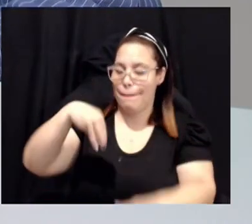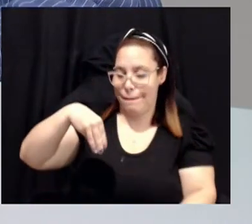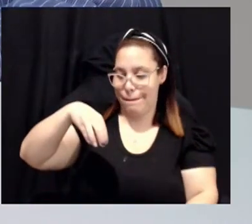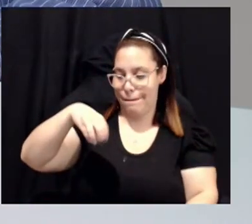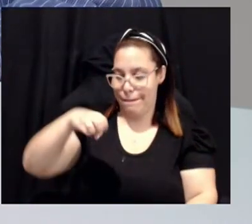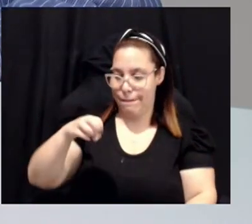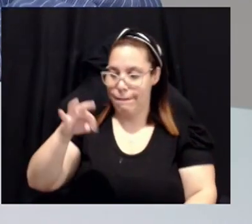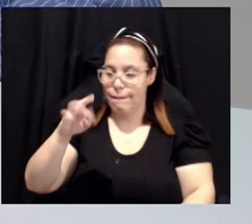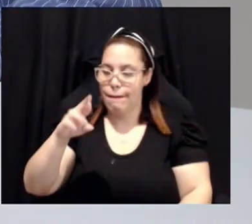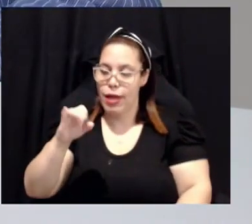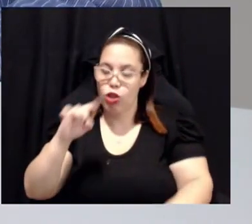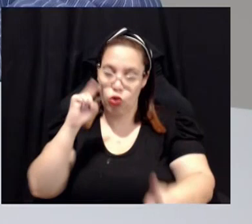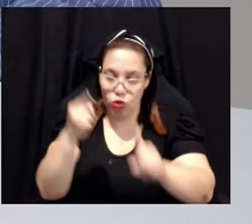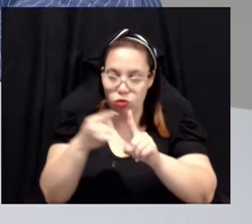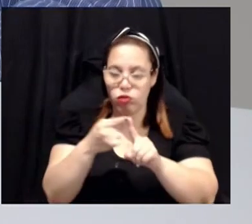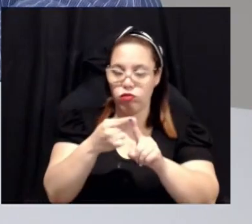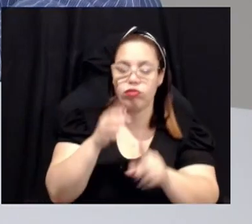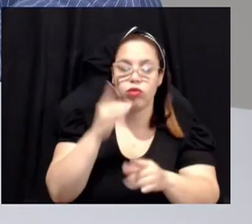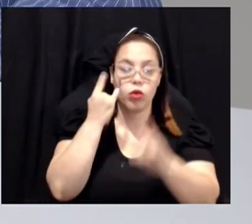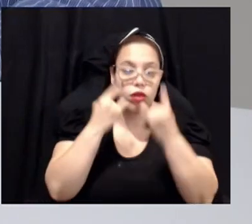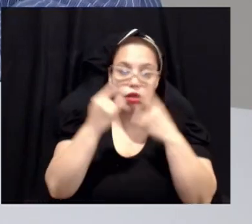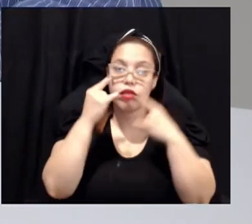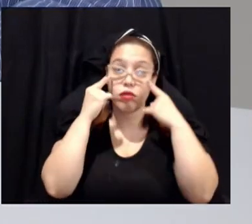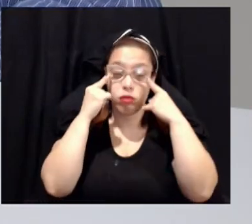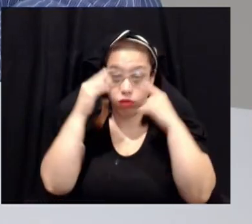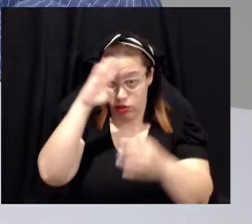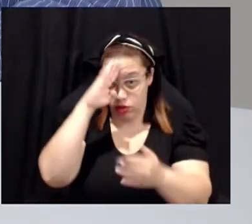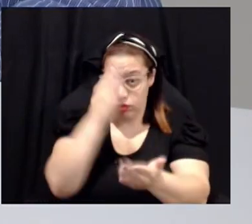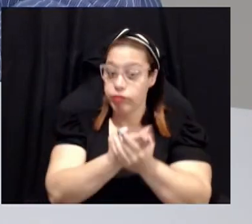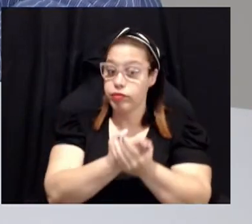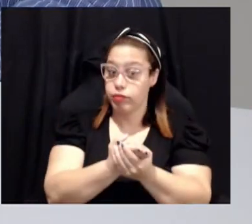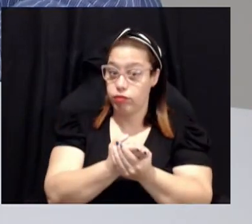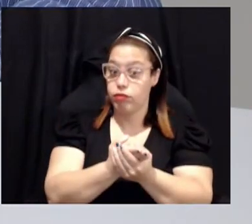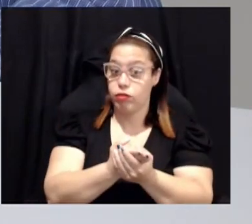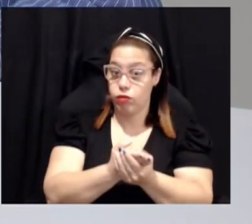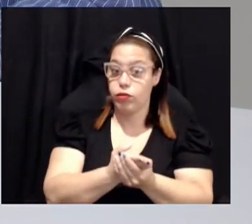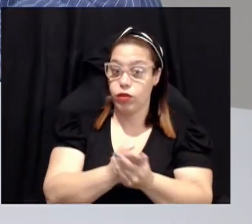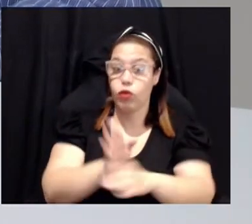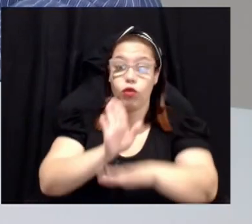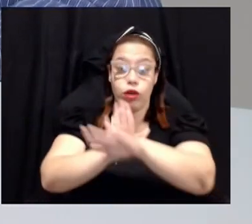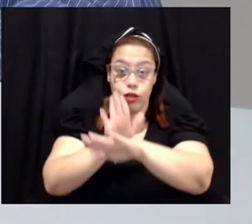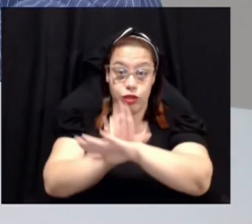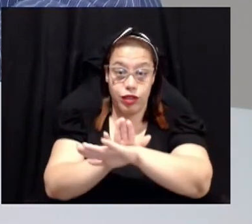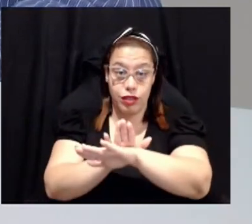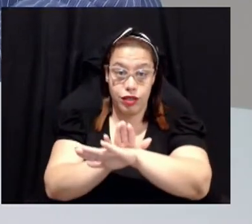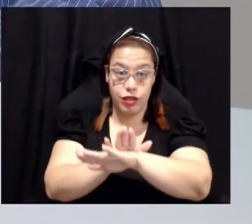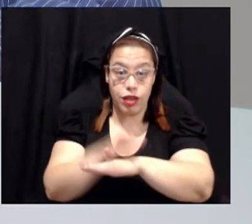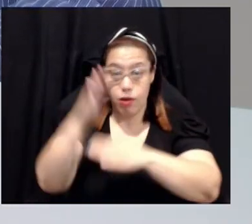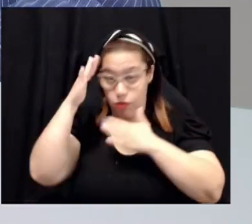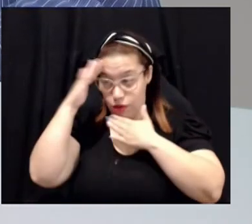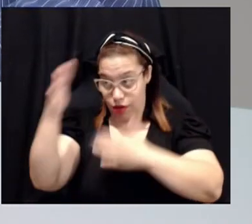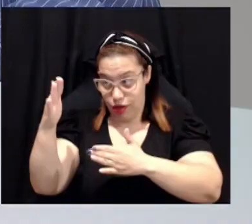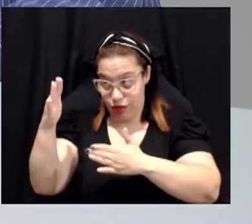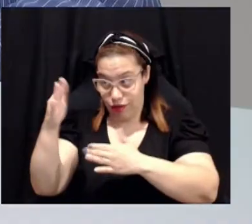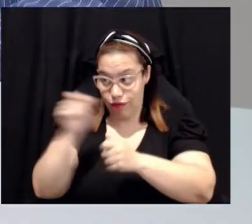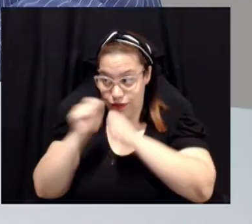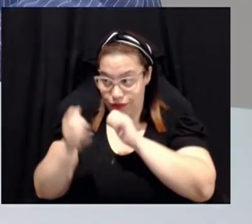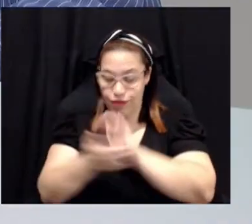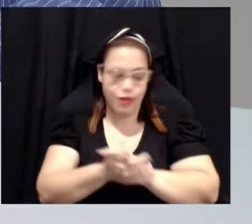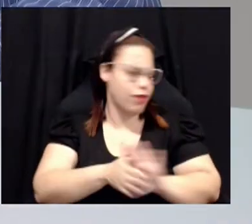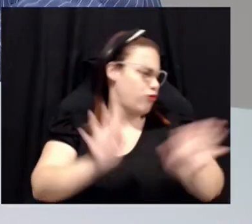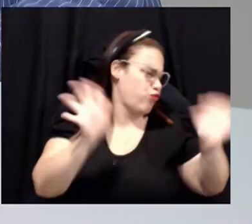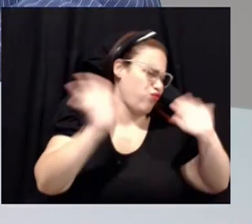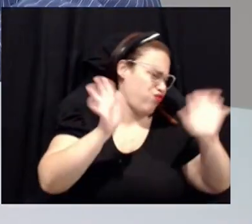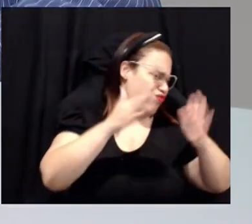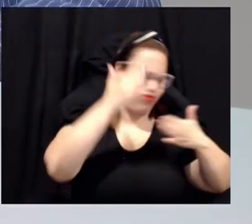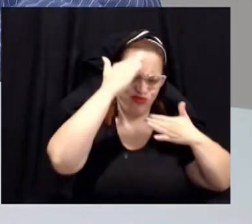É bastante interessante, tenho certeza que isso vai ajudar bastante. Muito obrigado pela entrevista. Sem dúvida. Muito obrigado a